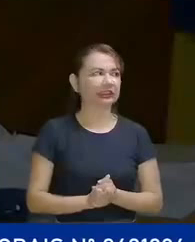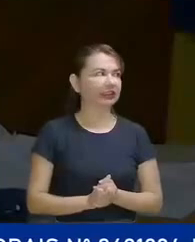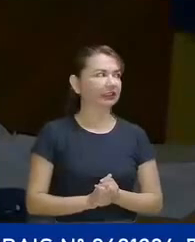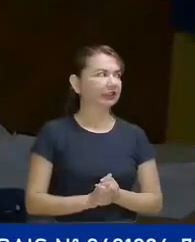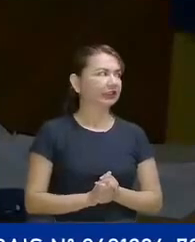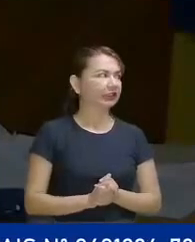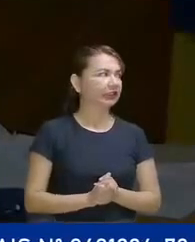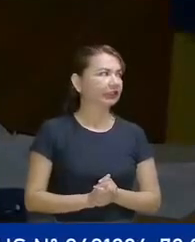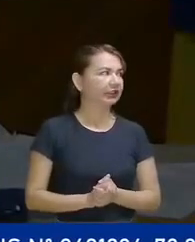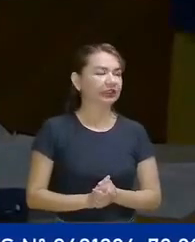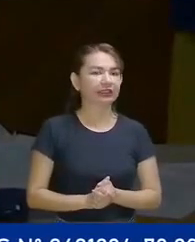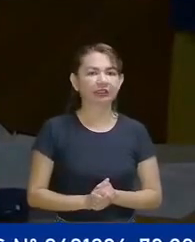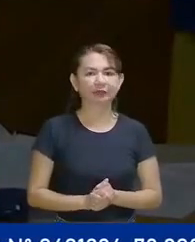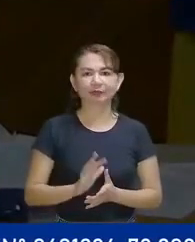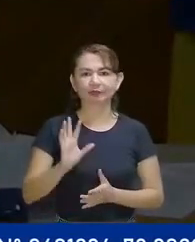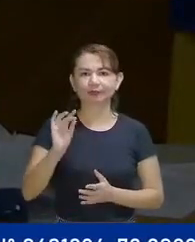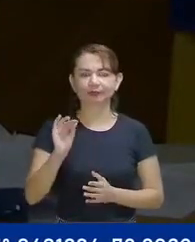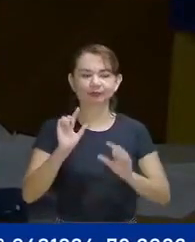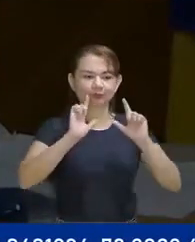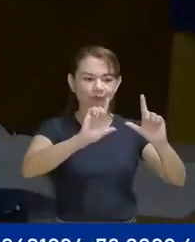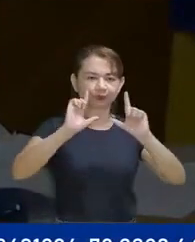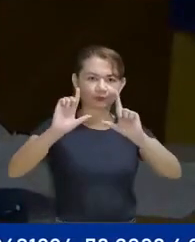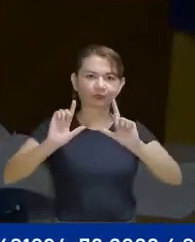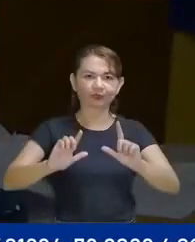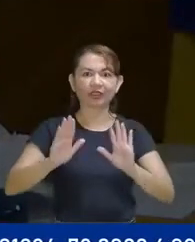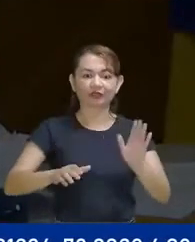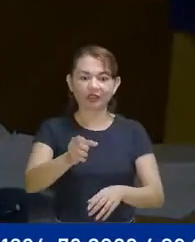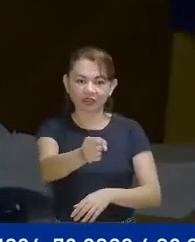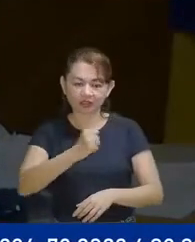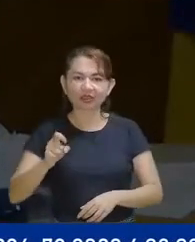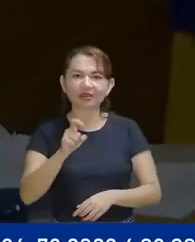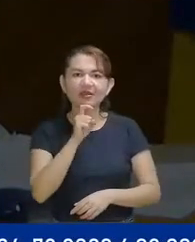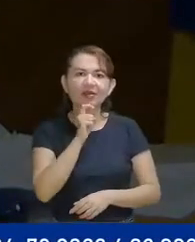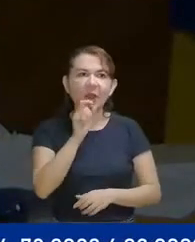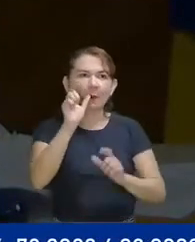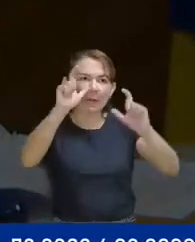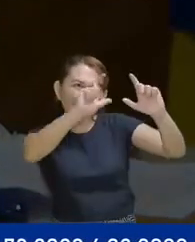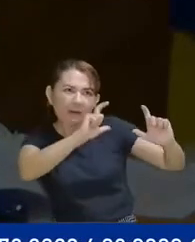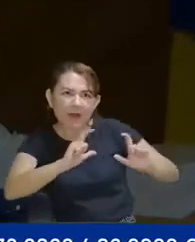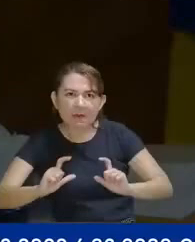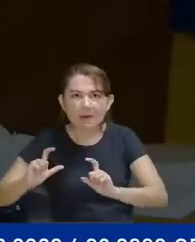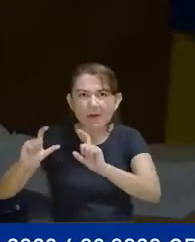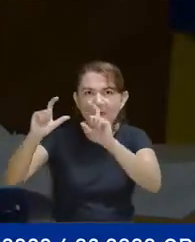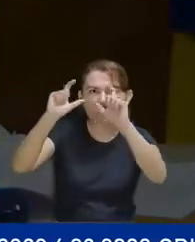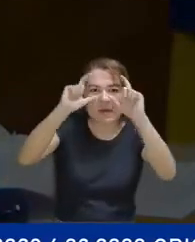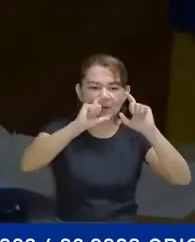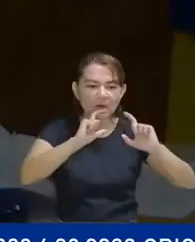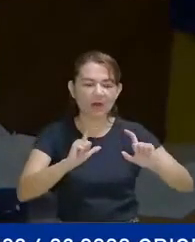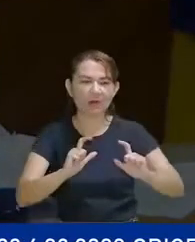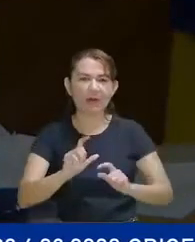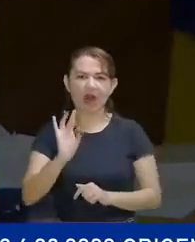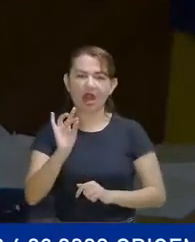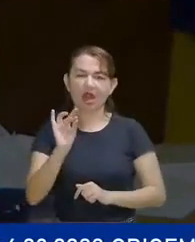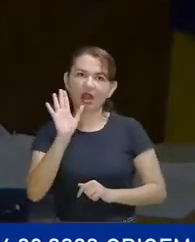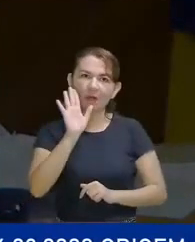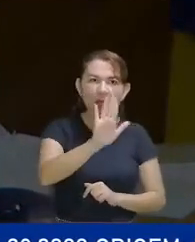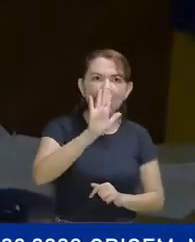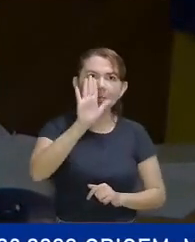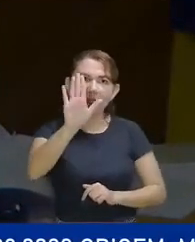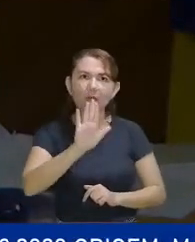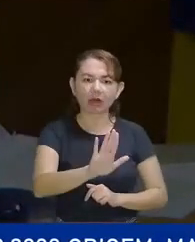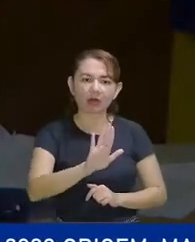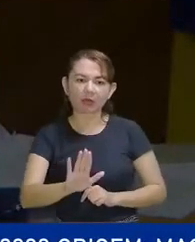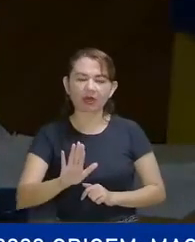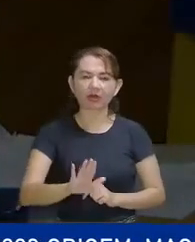preguinhas, aqueles adesivos. A geladeira da pessoa era toda cheia daquilo. A pessoa pegava aqueles adesivos e